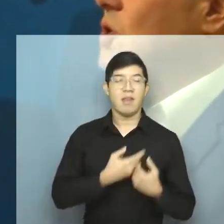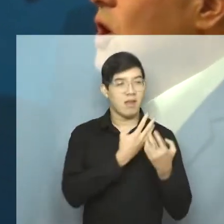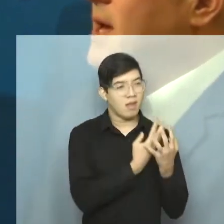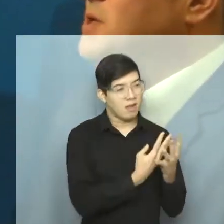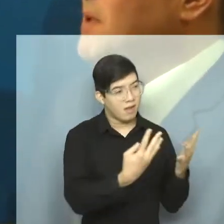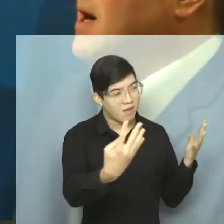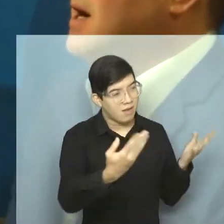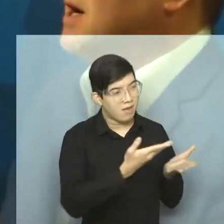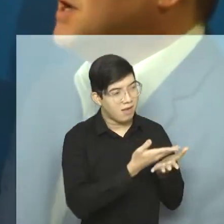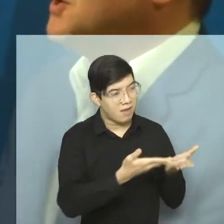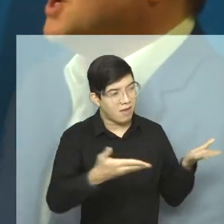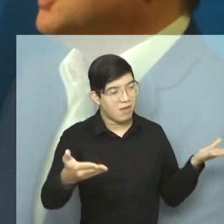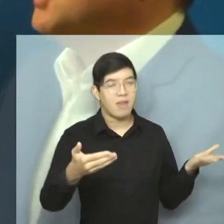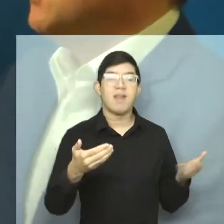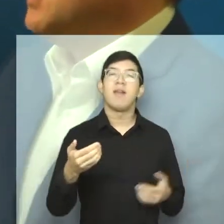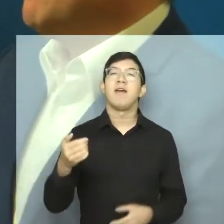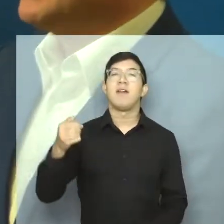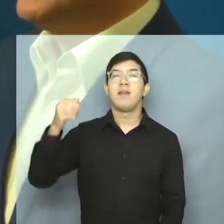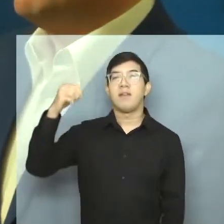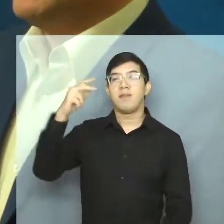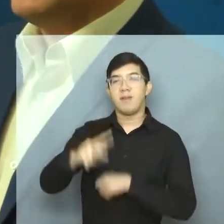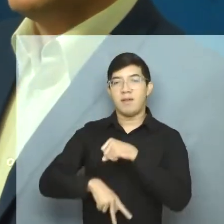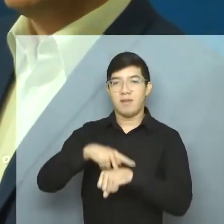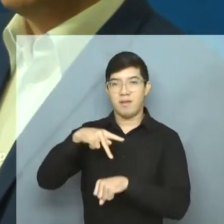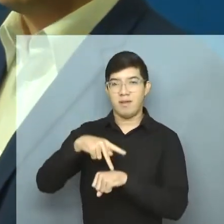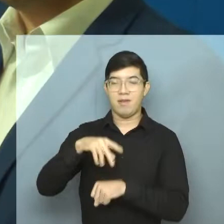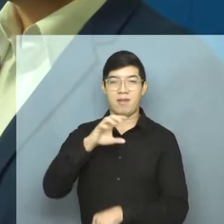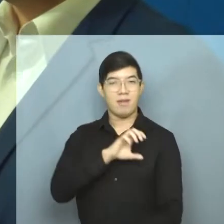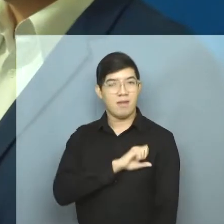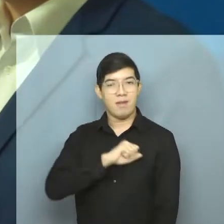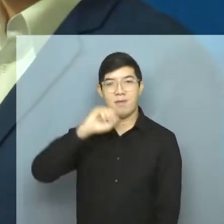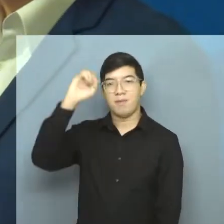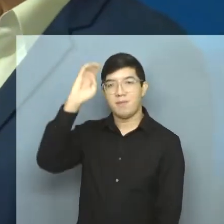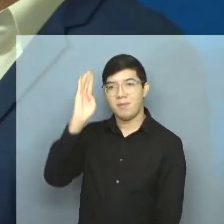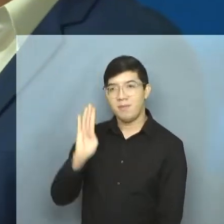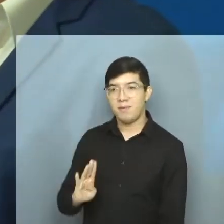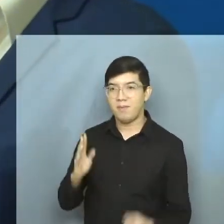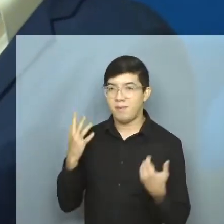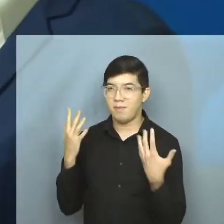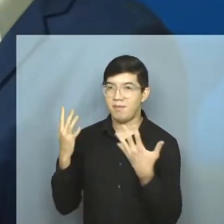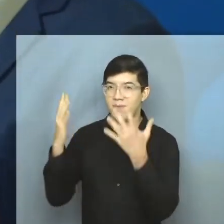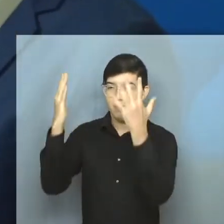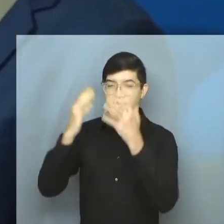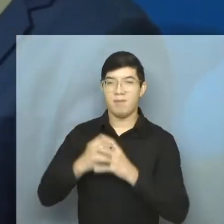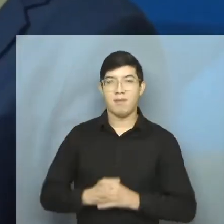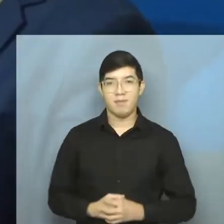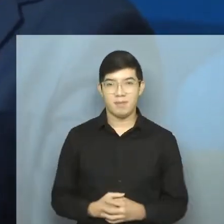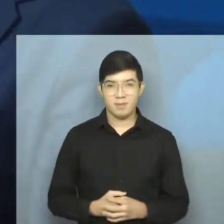deste sol és mais gentil, pátria amada Brasil.